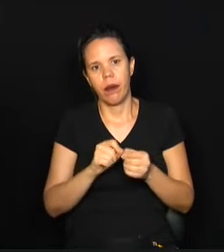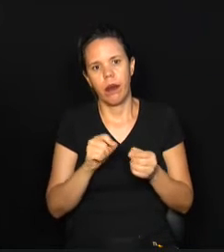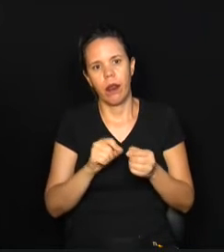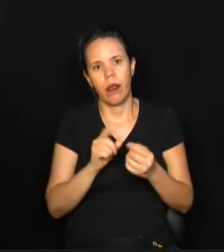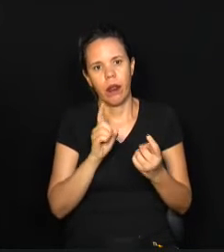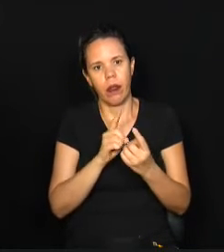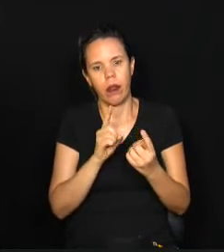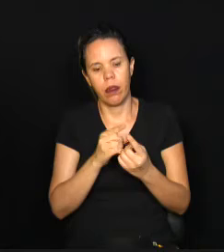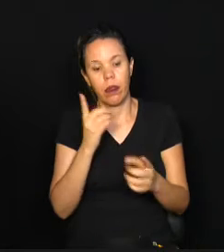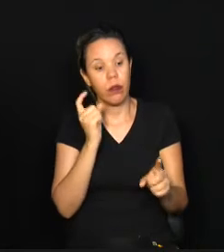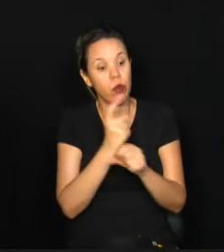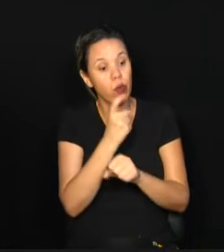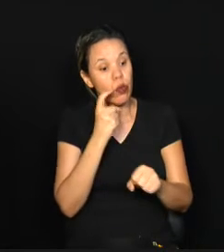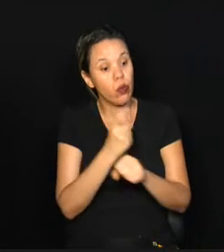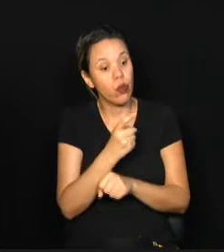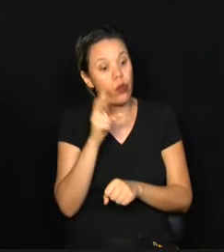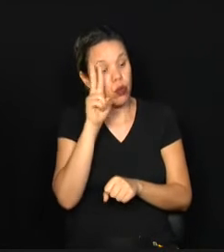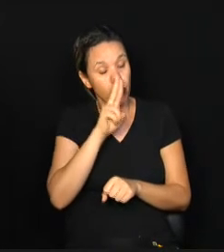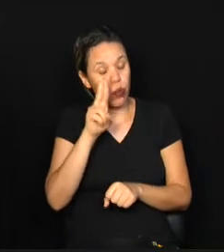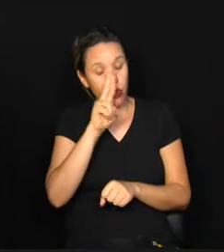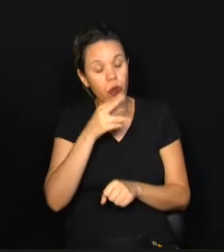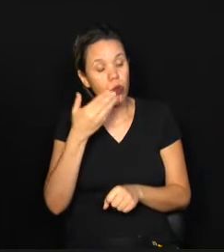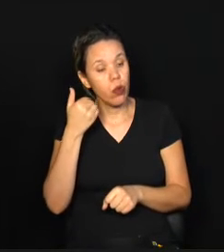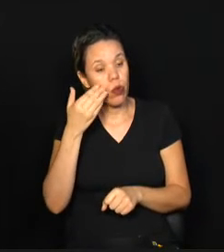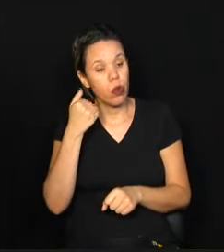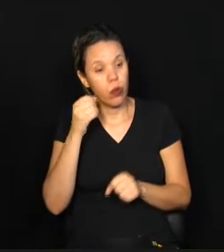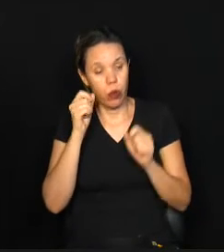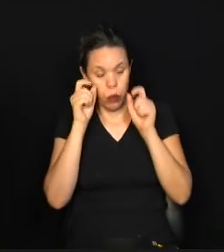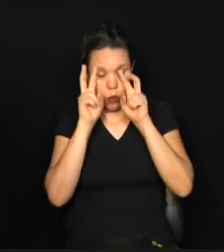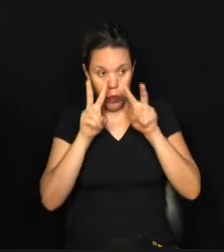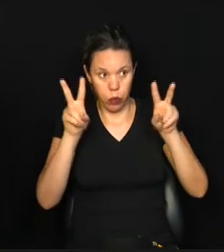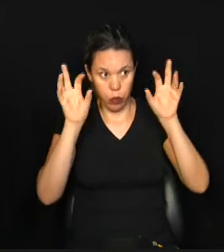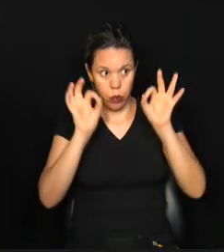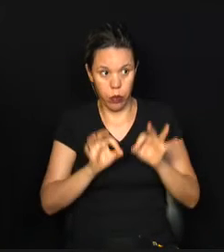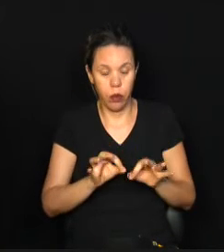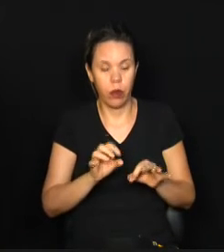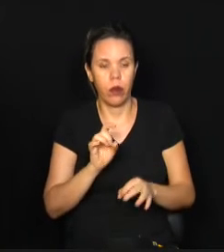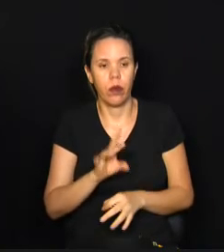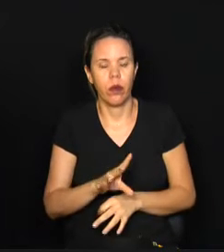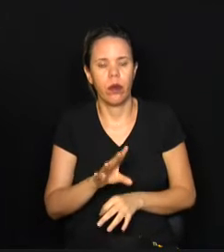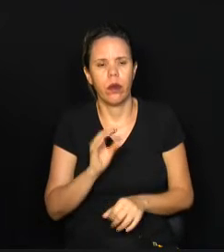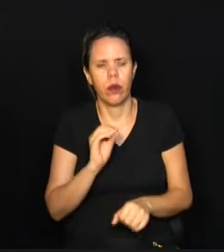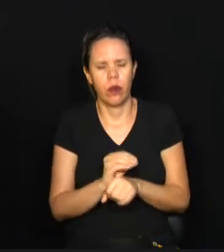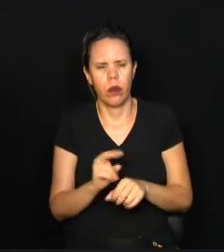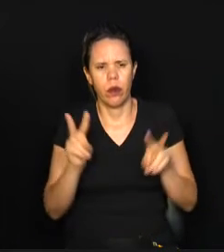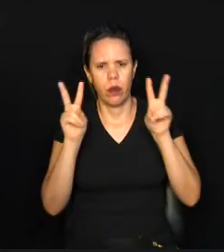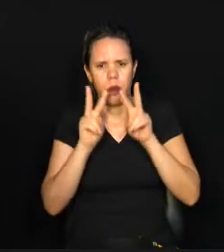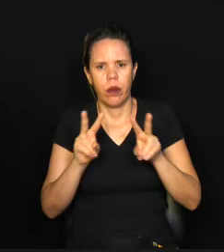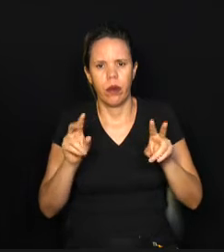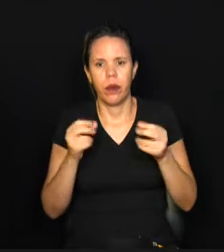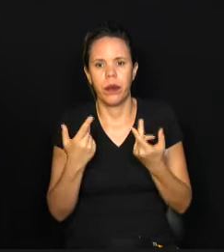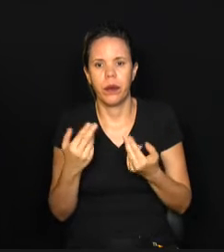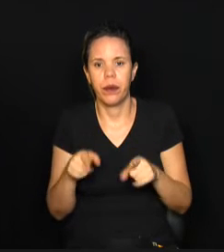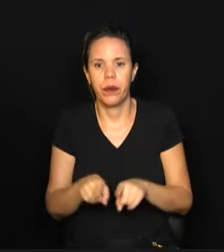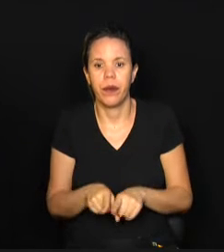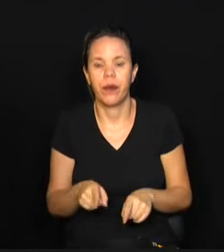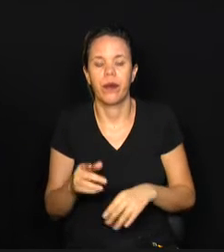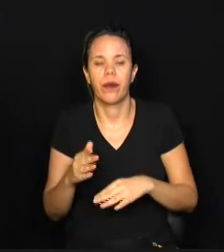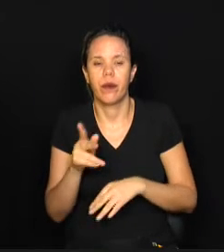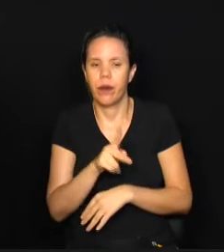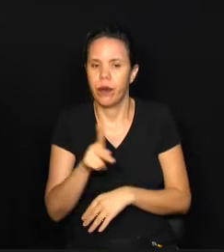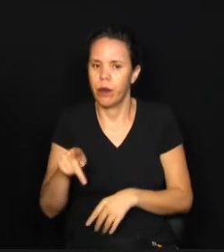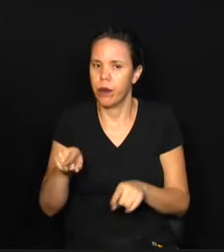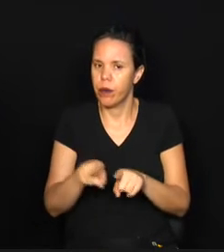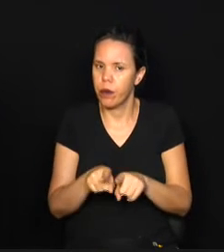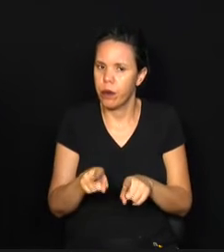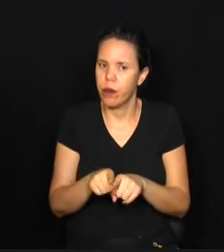descobrindo se a criança está usando o seu potencial máximo visual, né? Não só a acuidade visual, como os professores